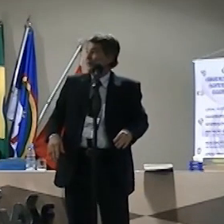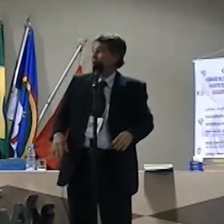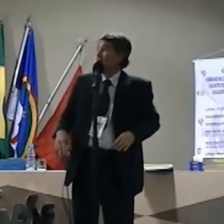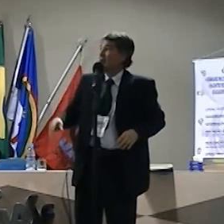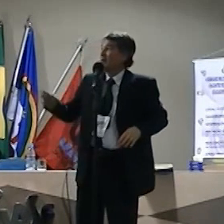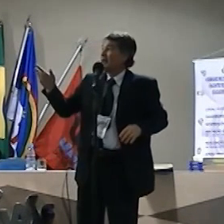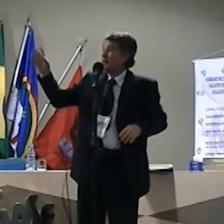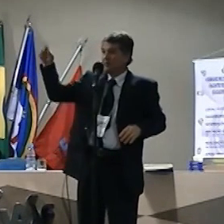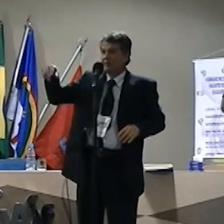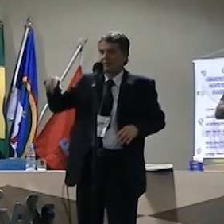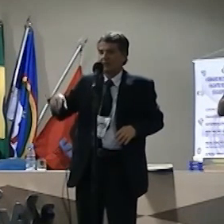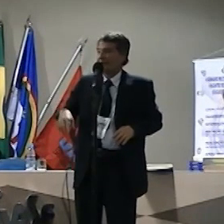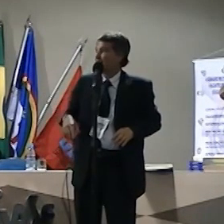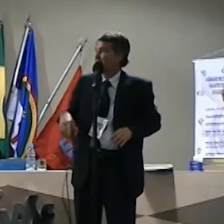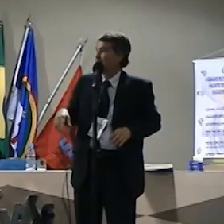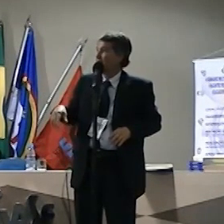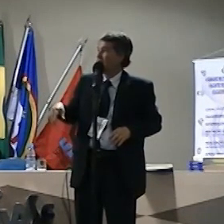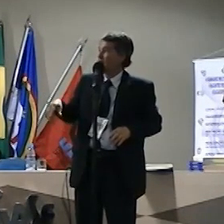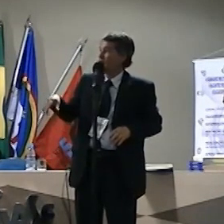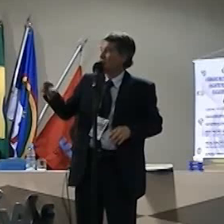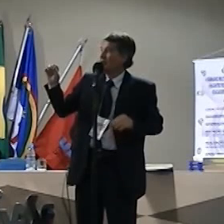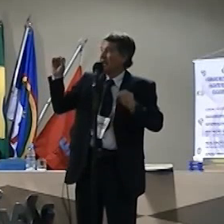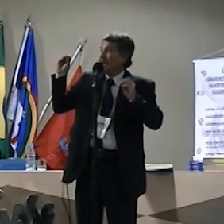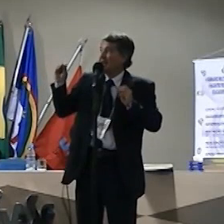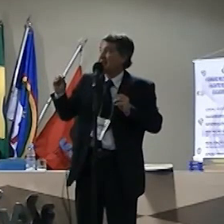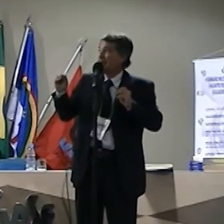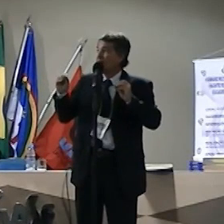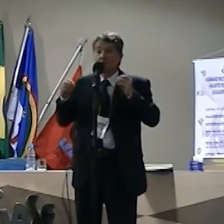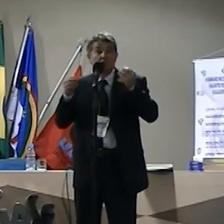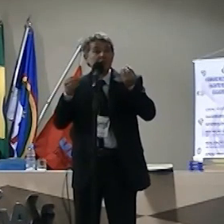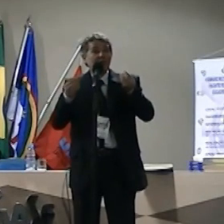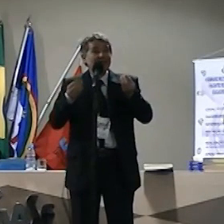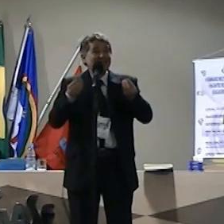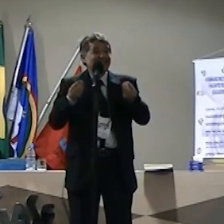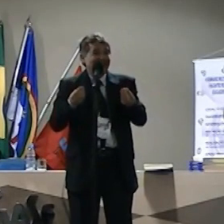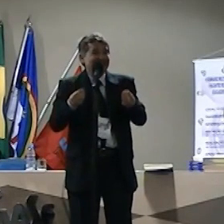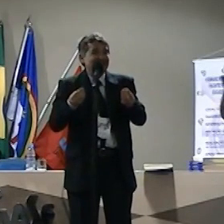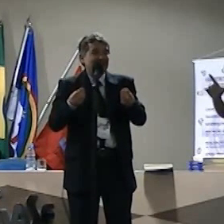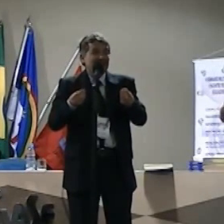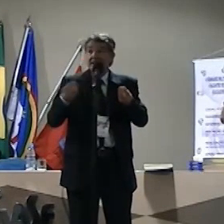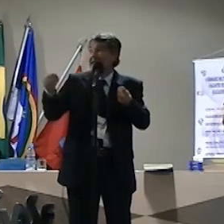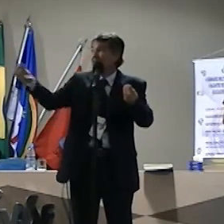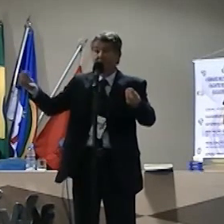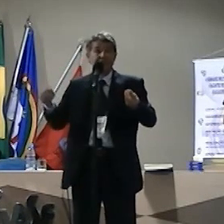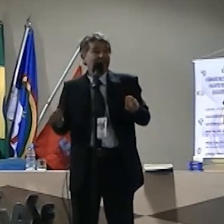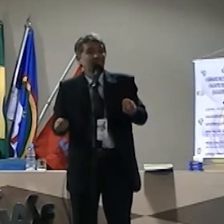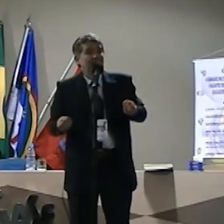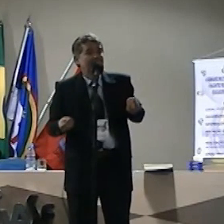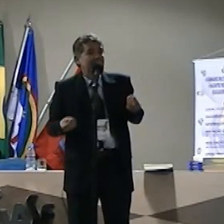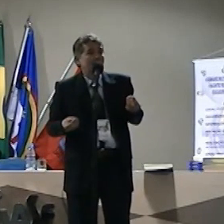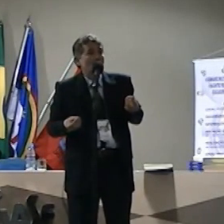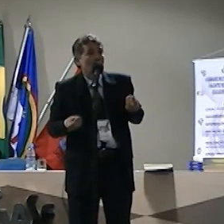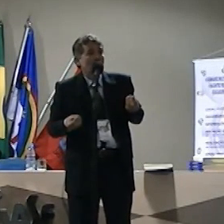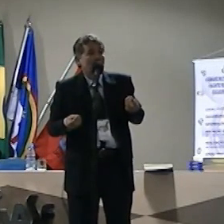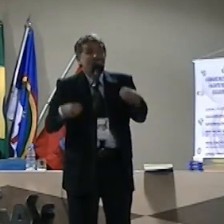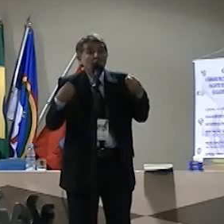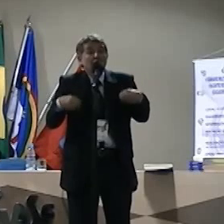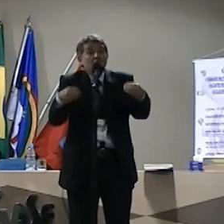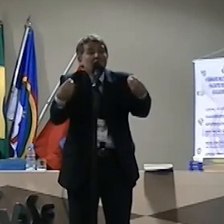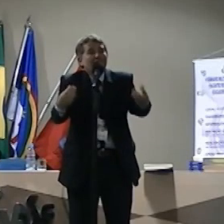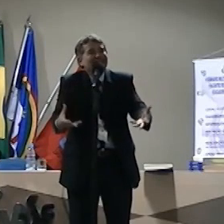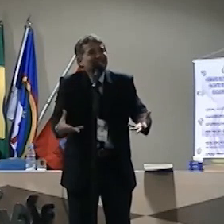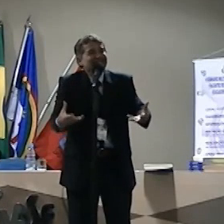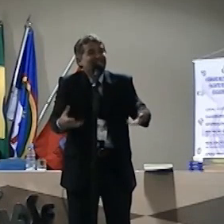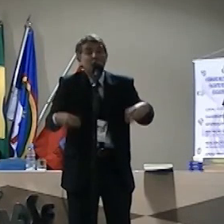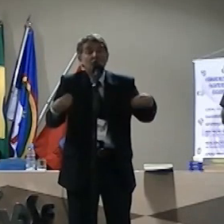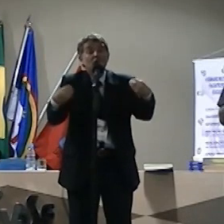Bem, daí, pode passar mais um pouquinho. É necessário que a sua existência seja apresentada para a criança surda. Eu tenho